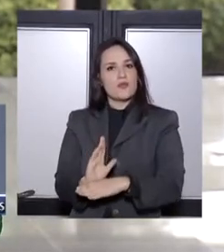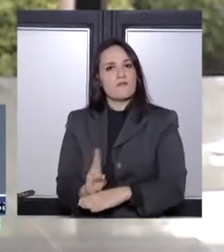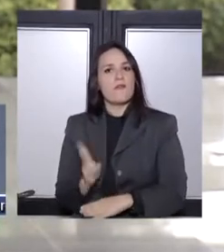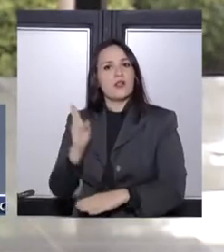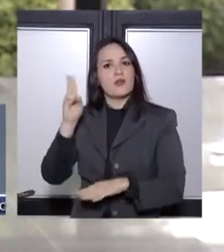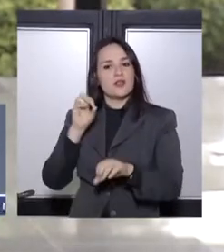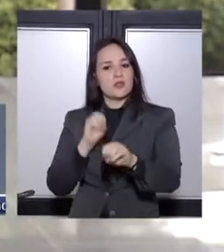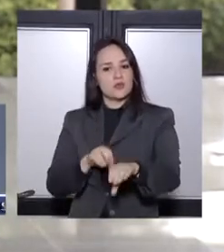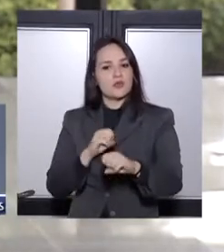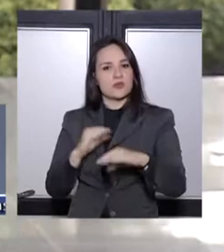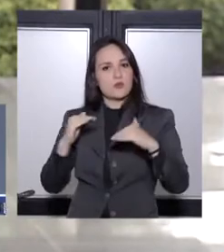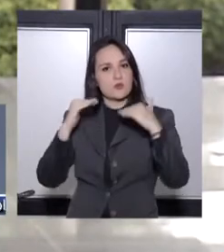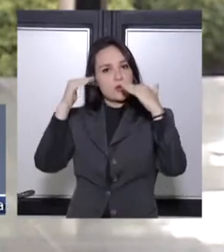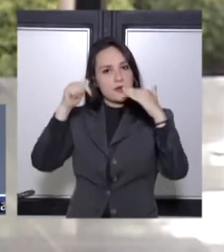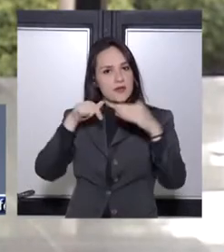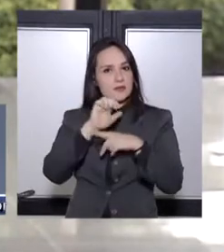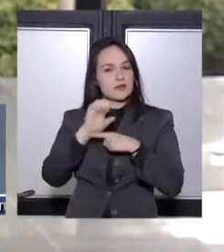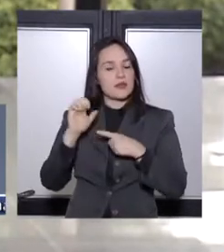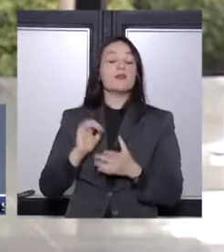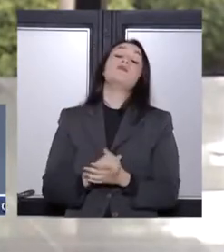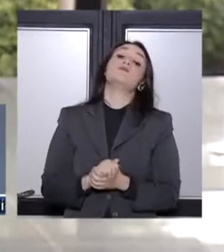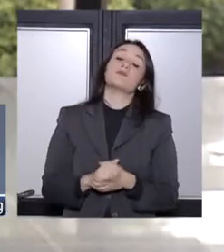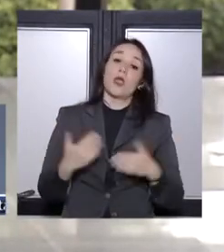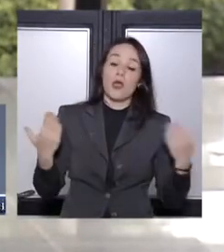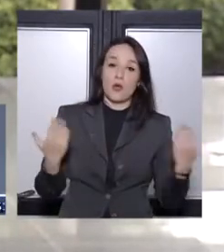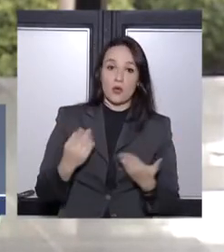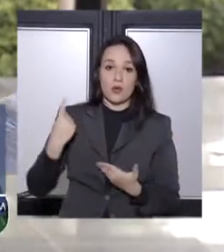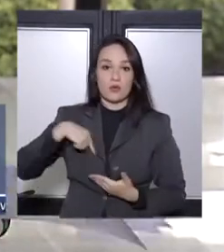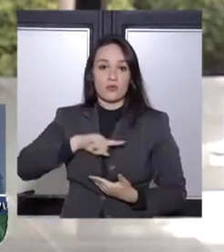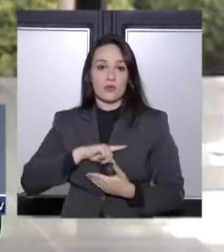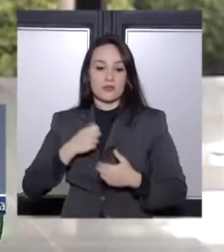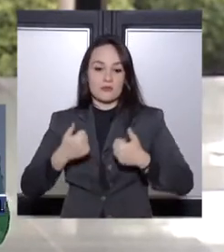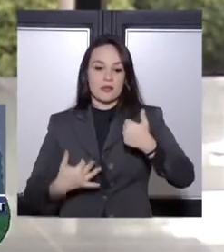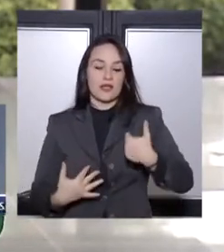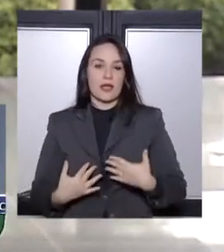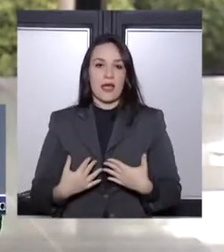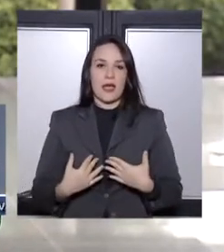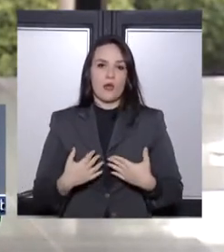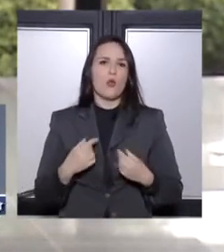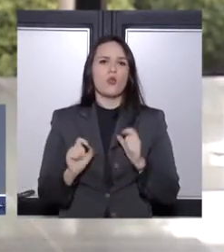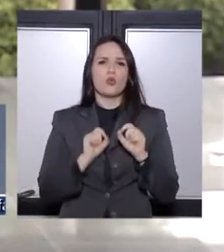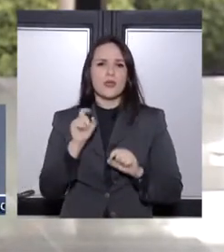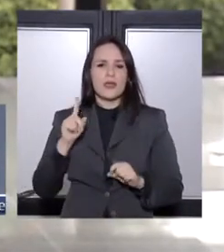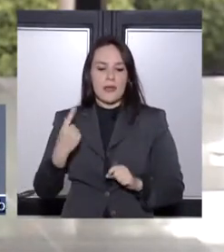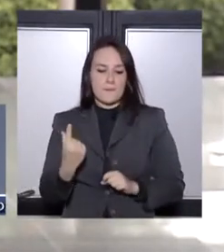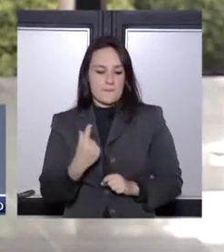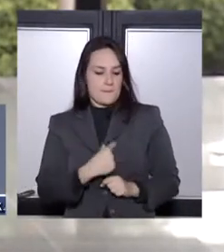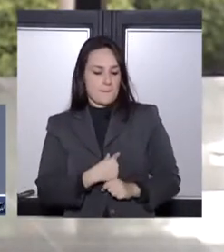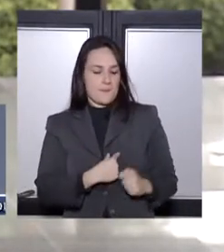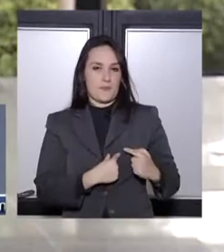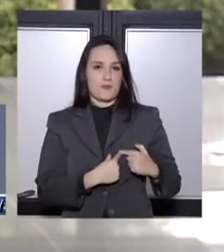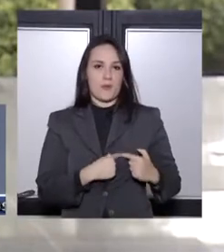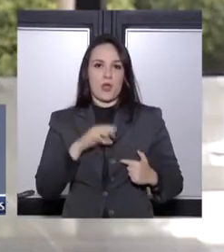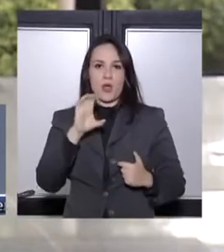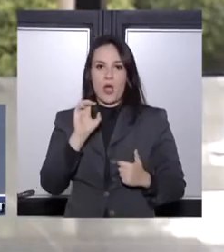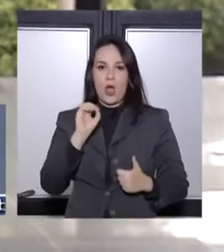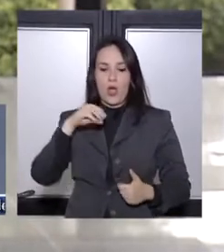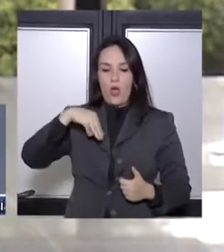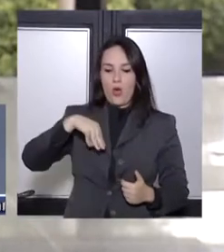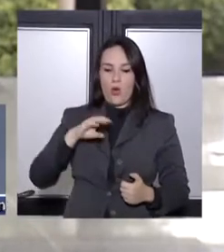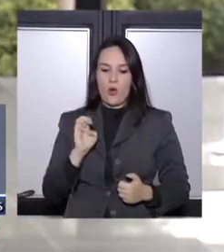aqui do estado. Bom, vamos falar um pouquinho agora da comenda, né, que leva o nome